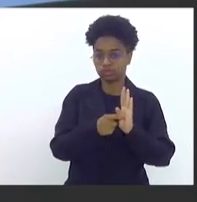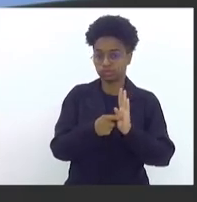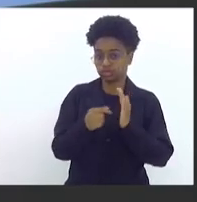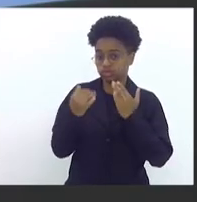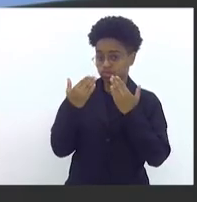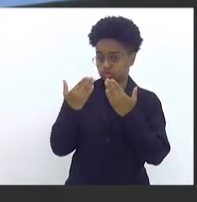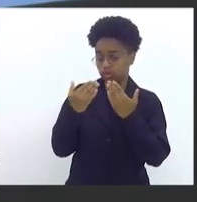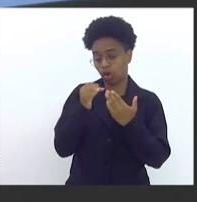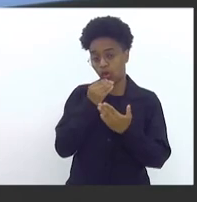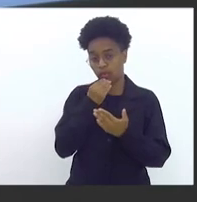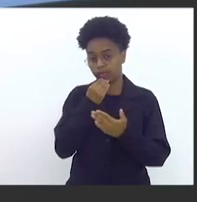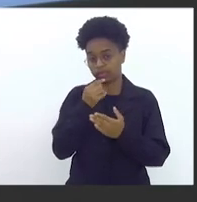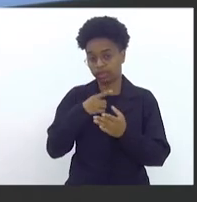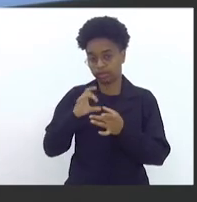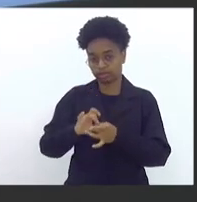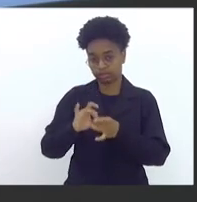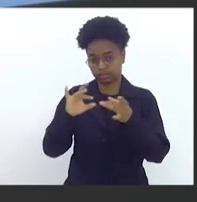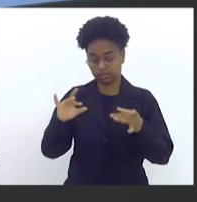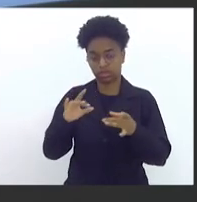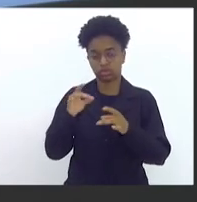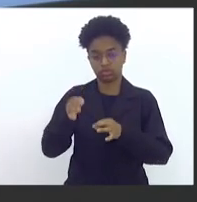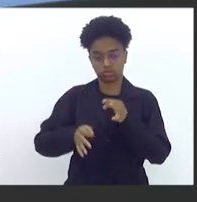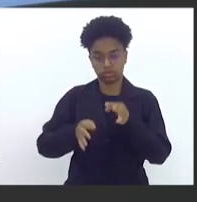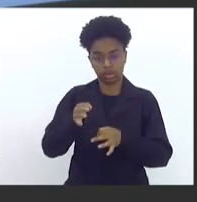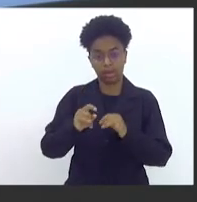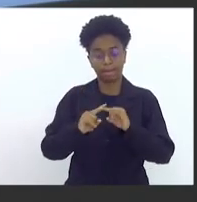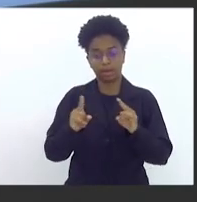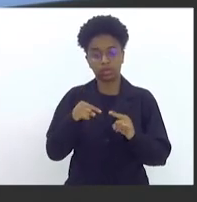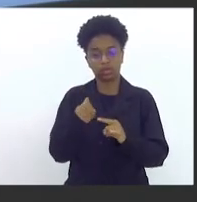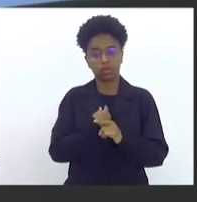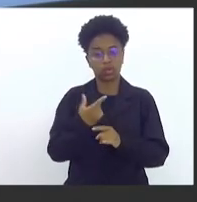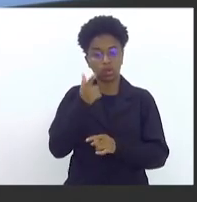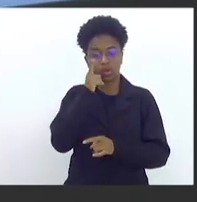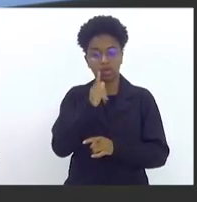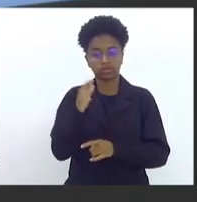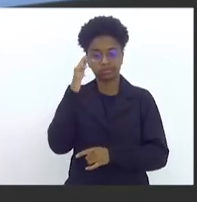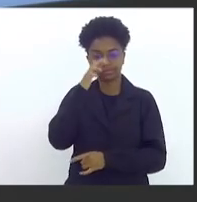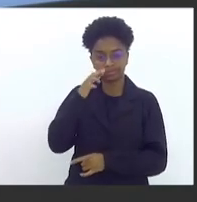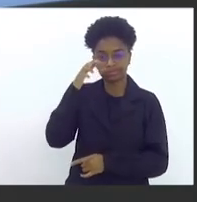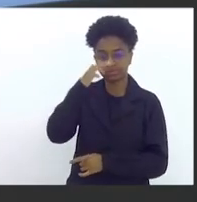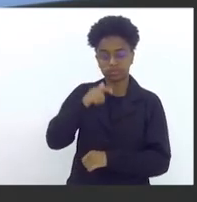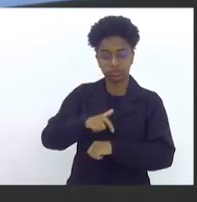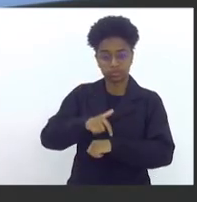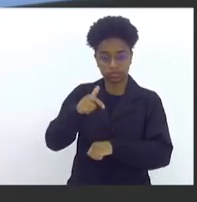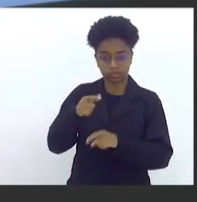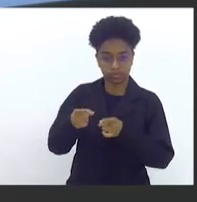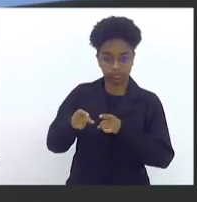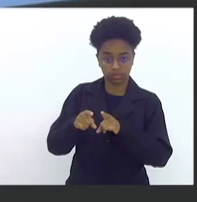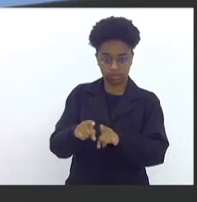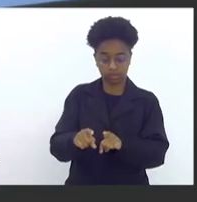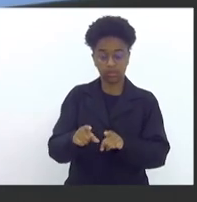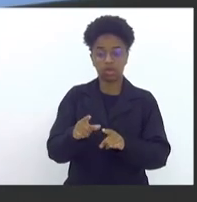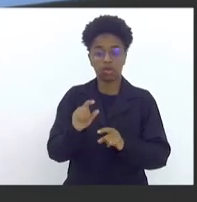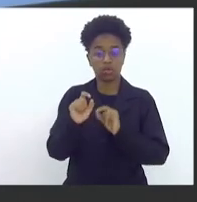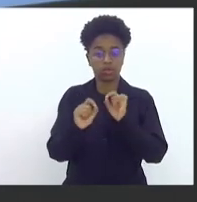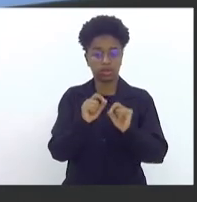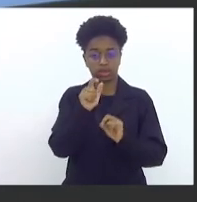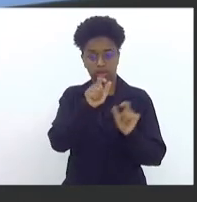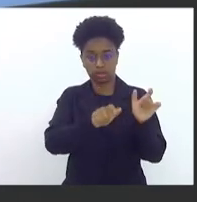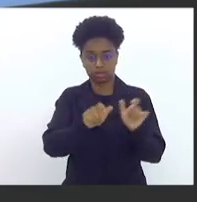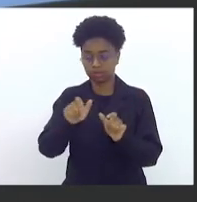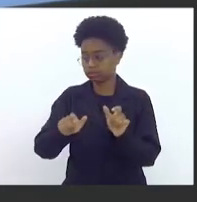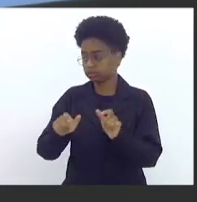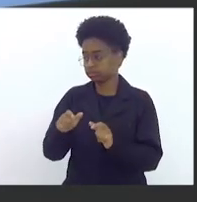comediante autorização judicial para a gente poder monitorar em tempo real o que esse suspeito está enfim